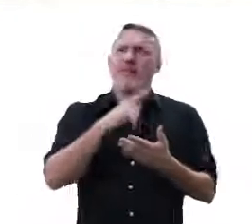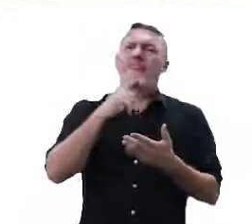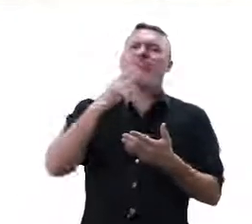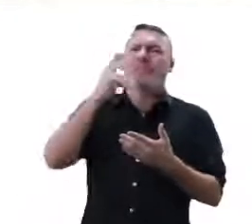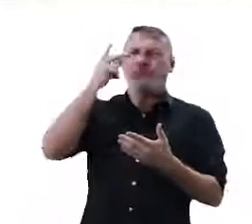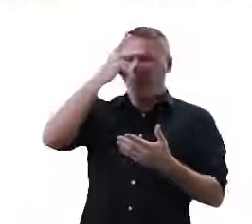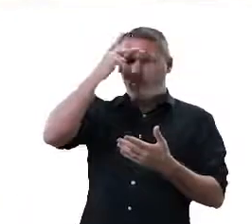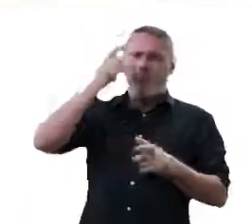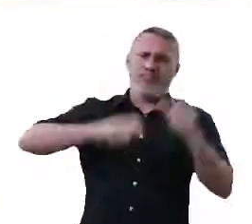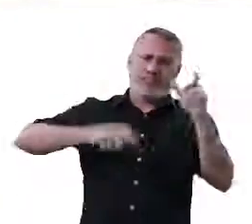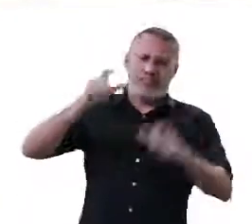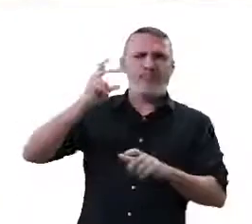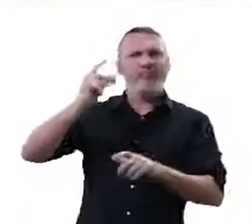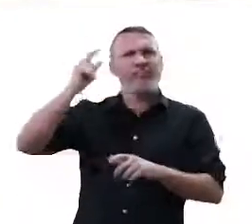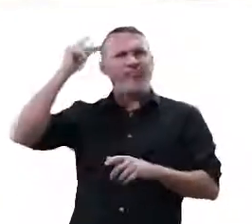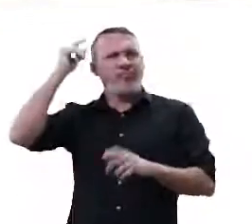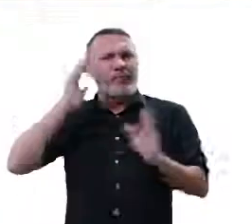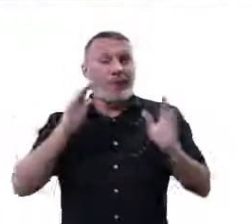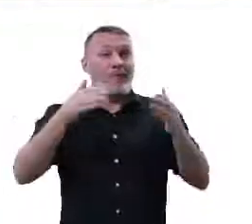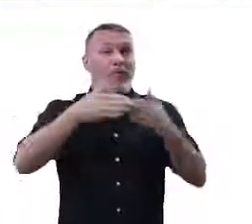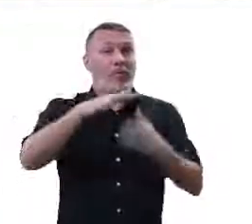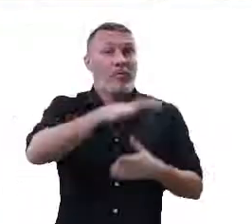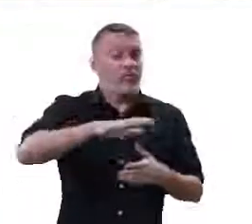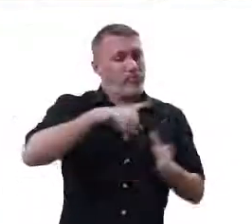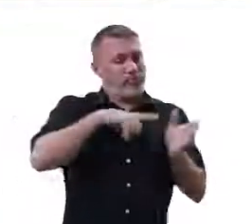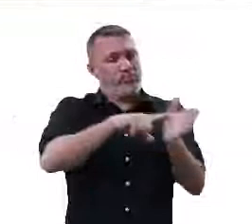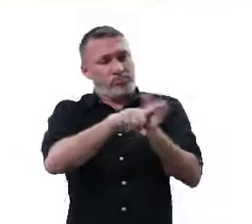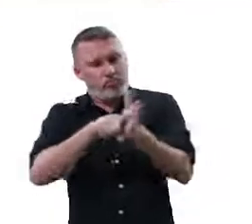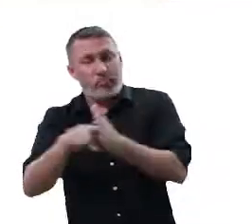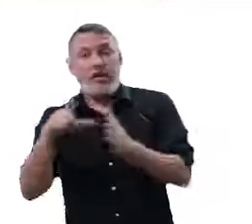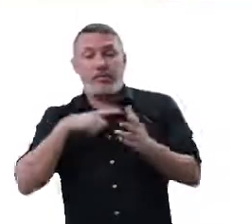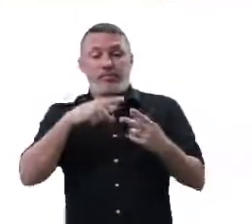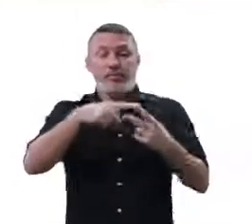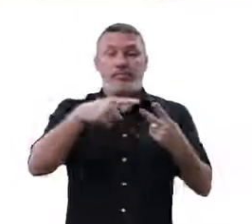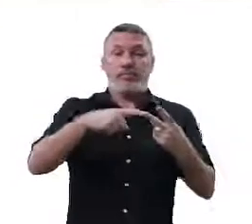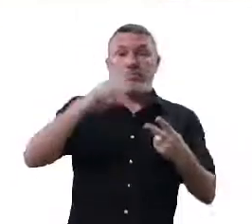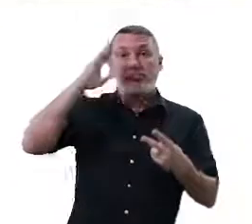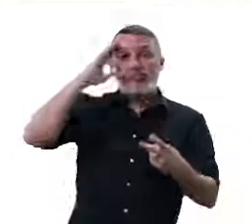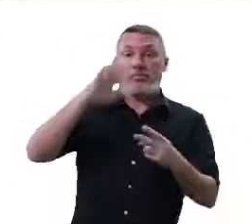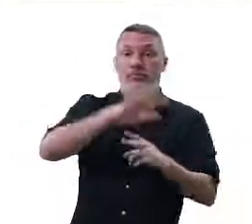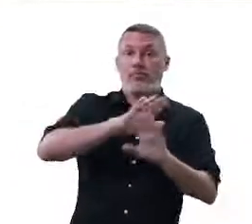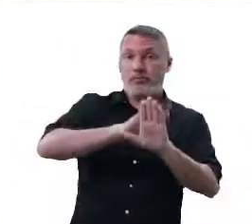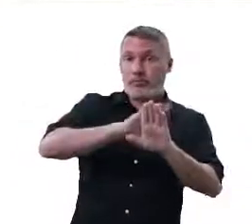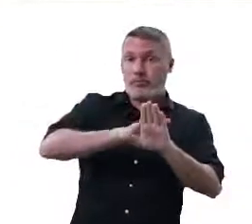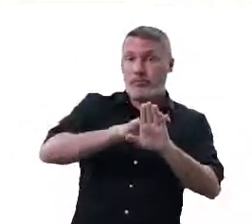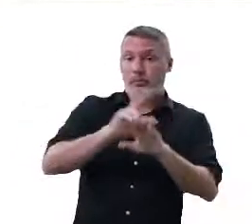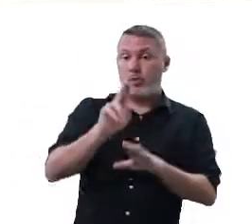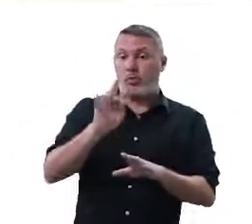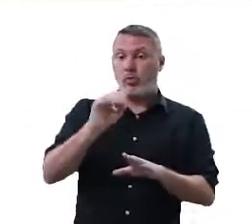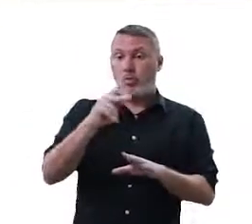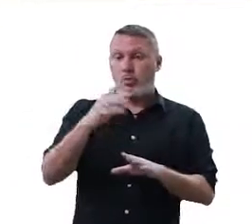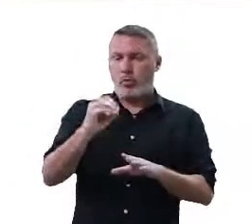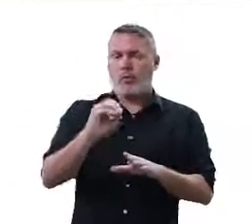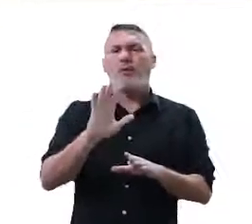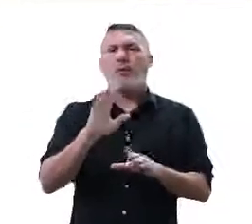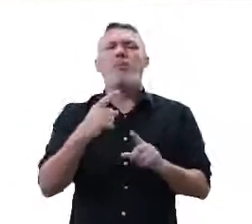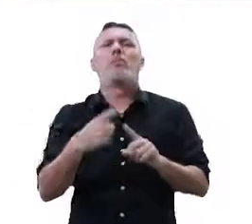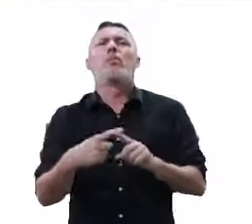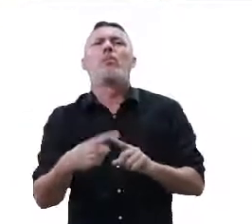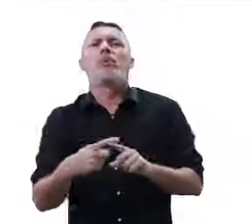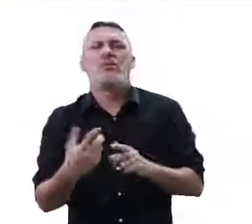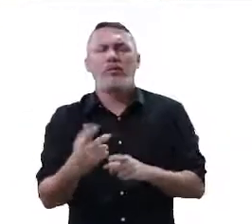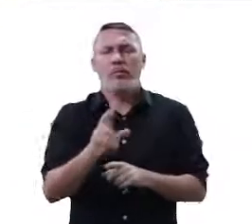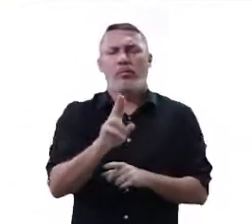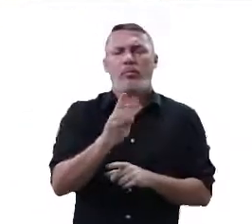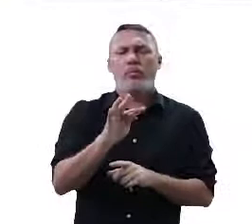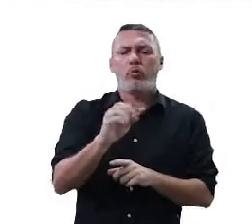medida Proudhon, embora Proudhon tenha um pendor mais anarquista, mas esses dois são os elementos principais desse socialismo utópico. Mas por